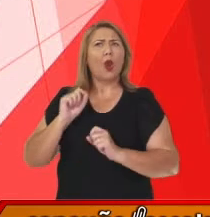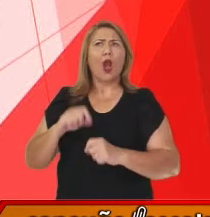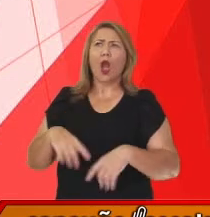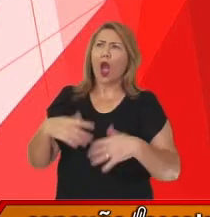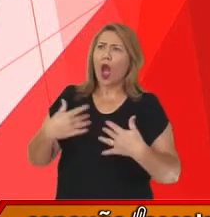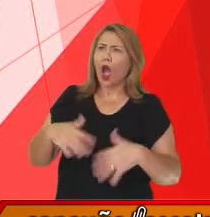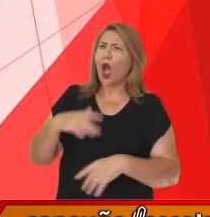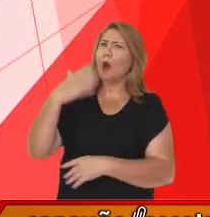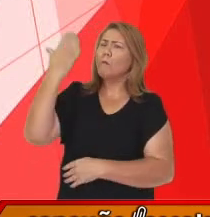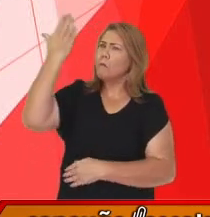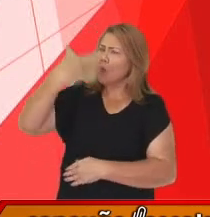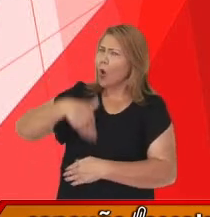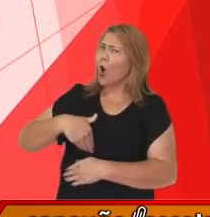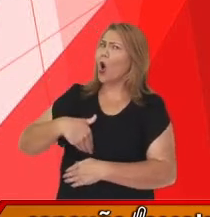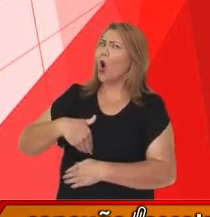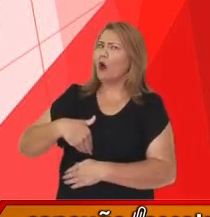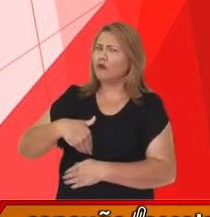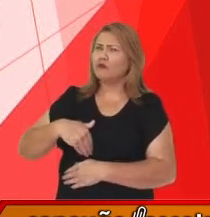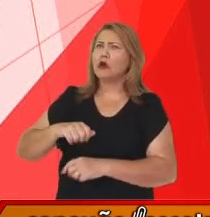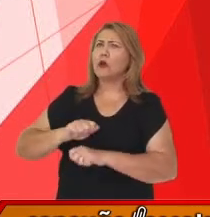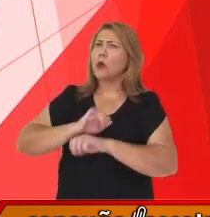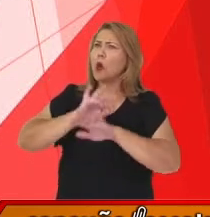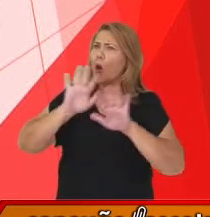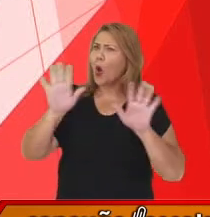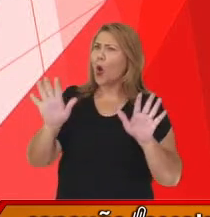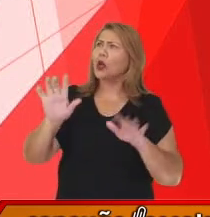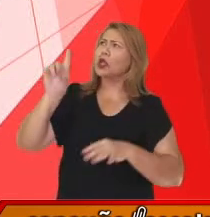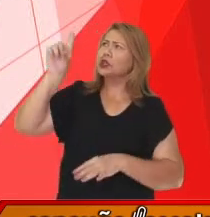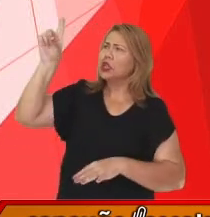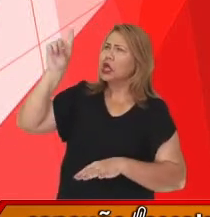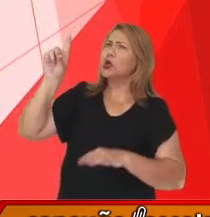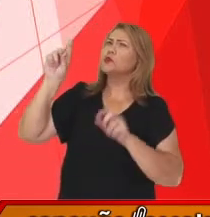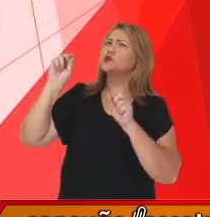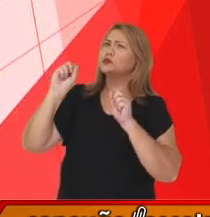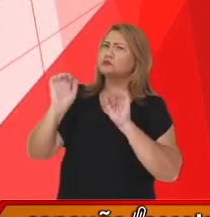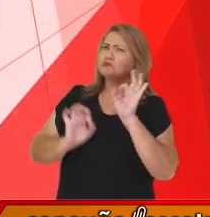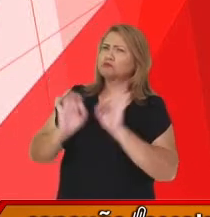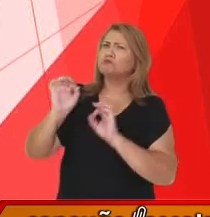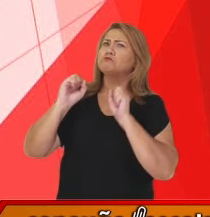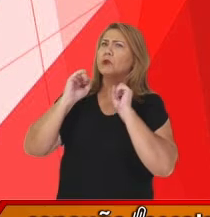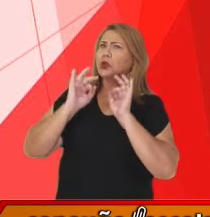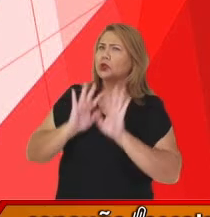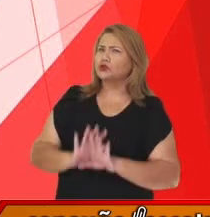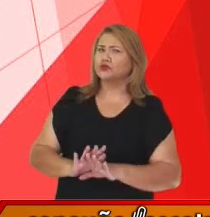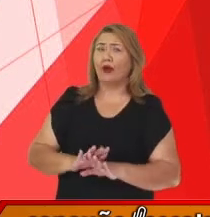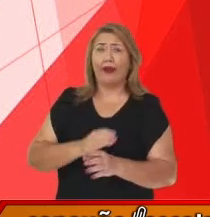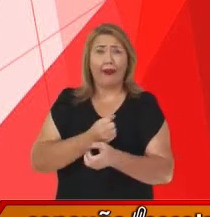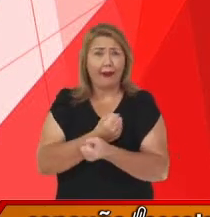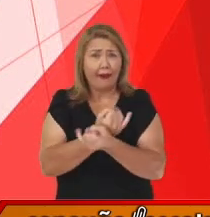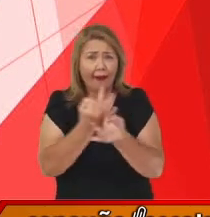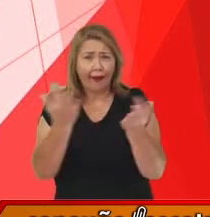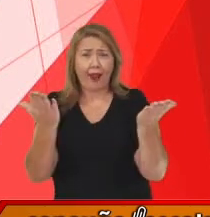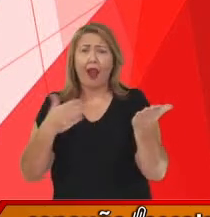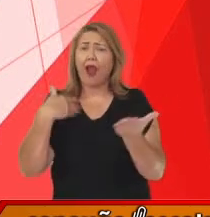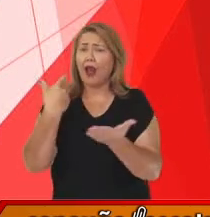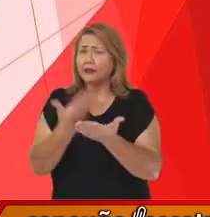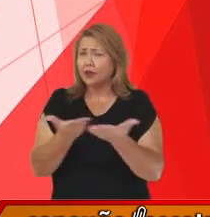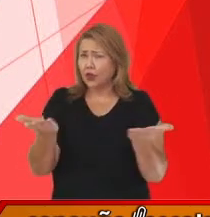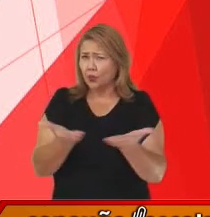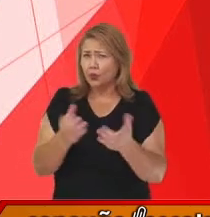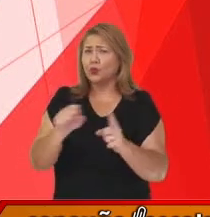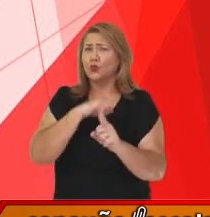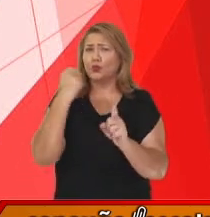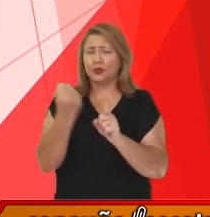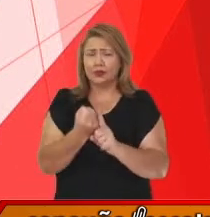a prova de um destino glorioso, traçado por Deus. Essa crença, ainda muito presente naquela